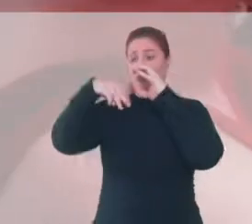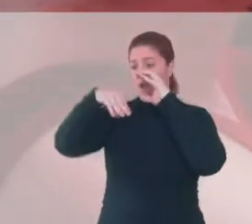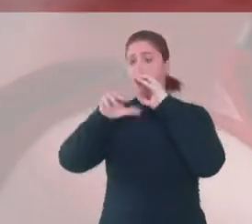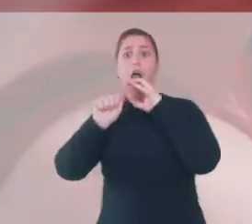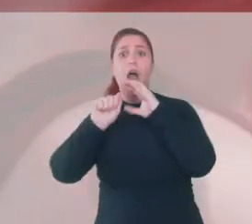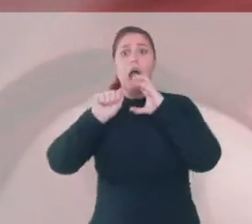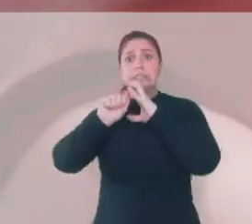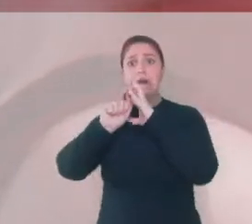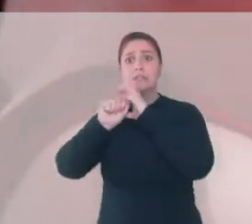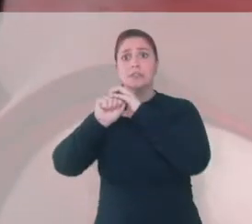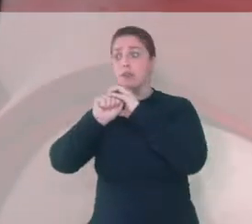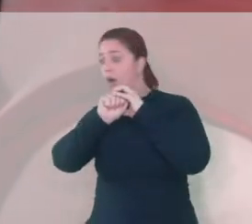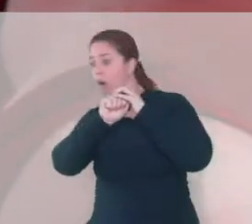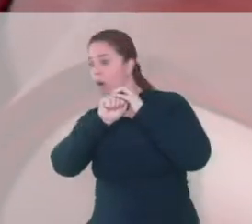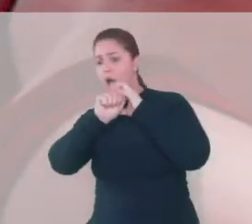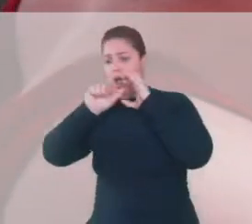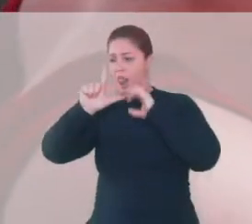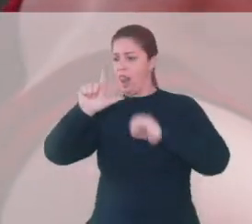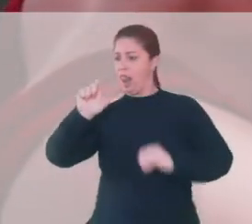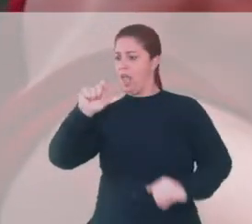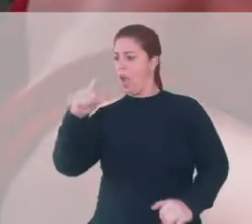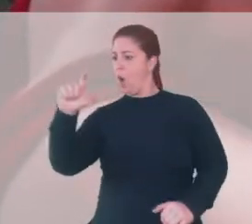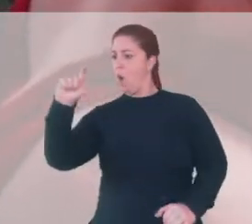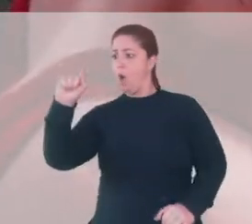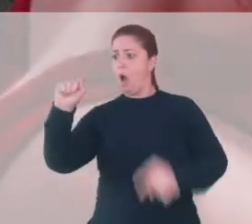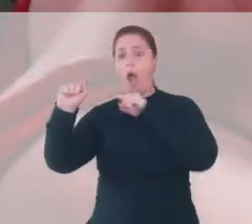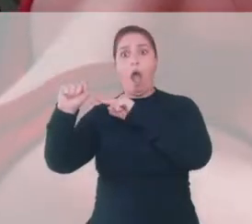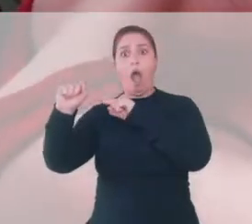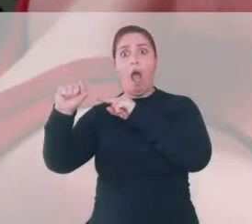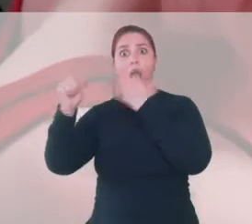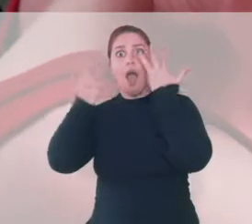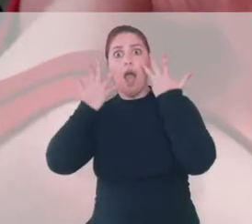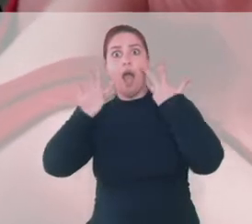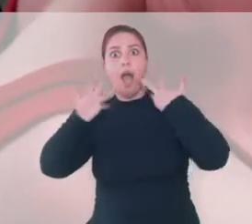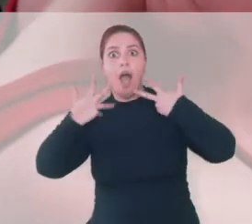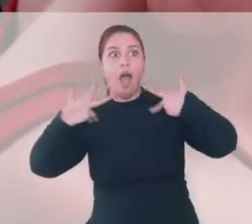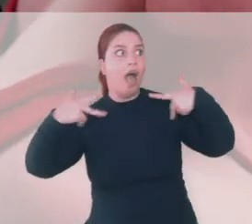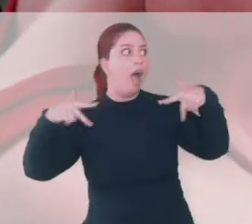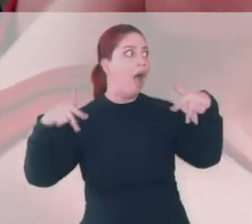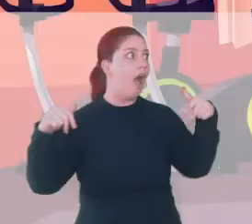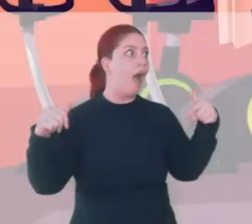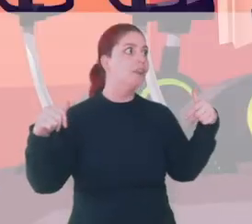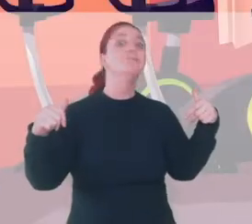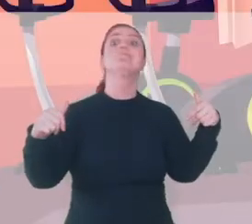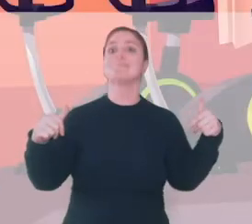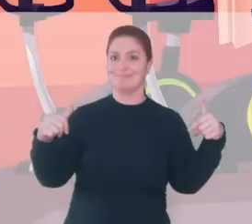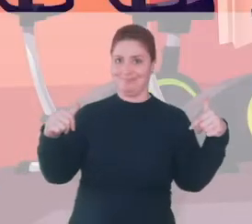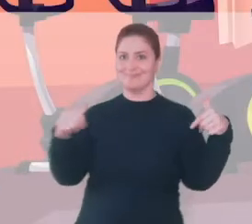ma. E foi assim que o camaleão virou um leão.